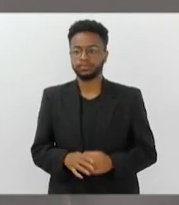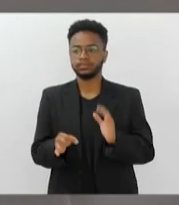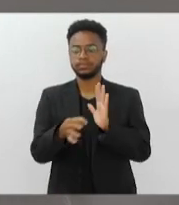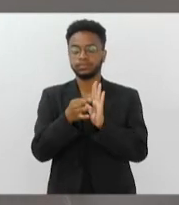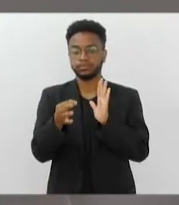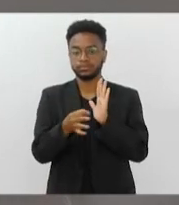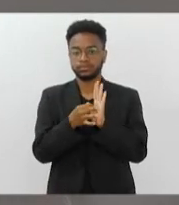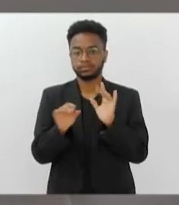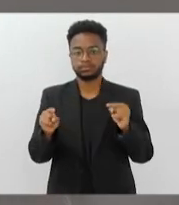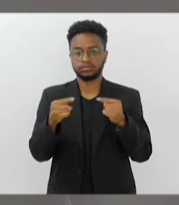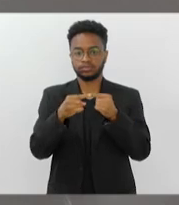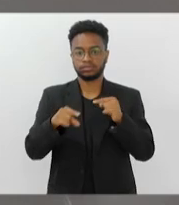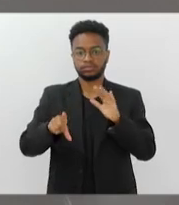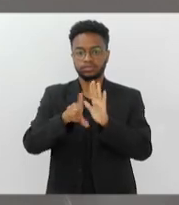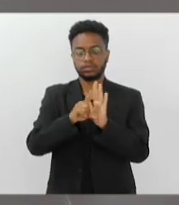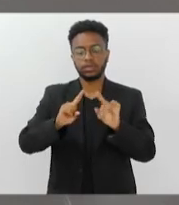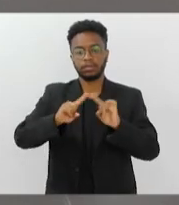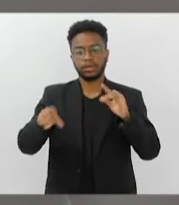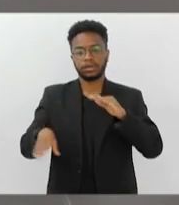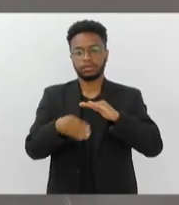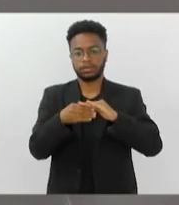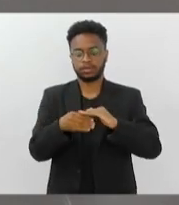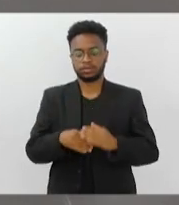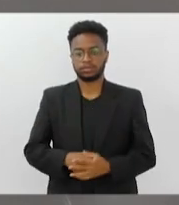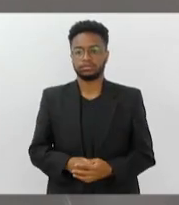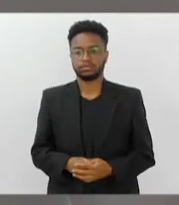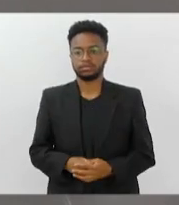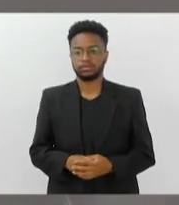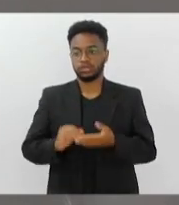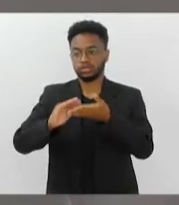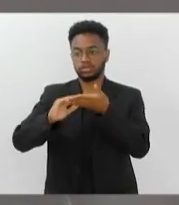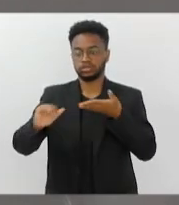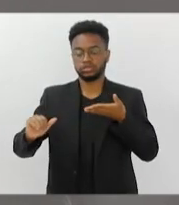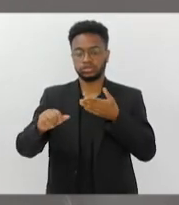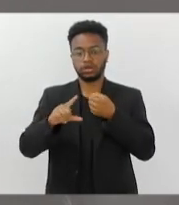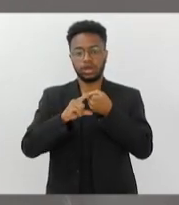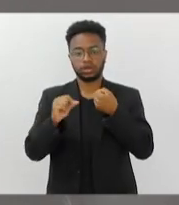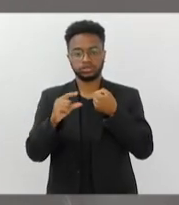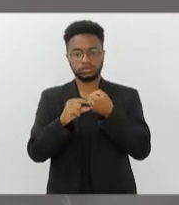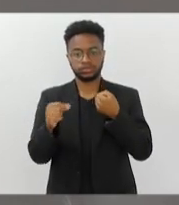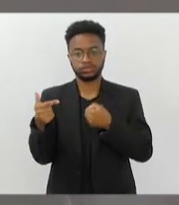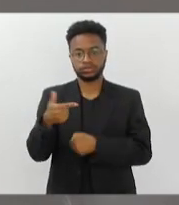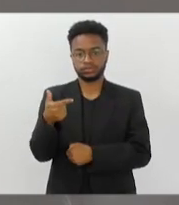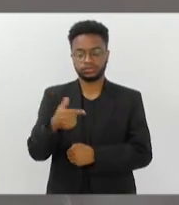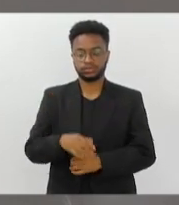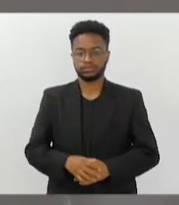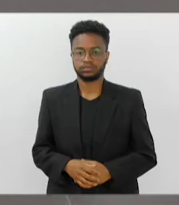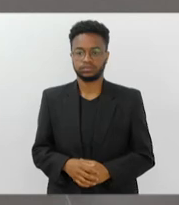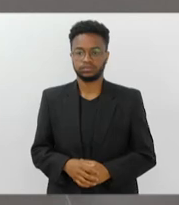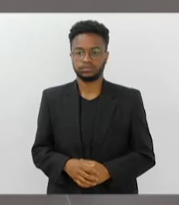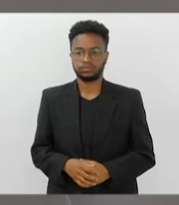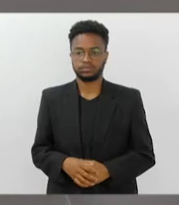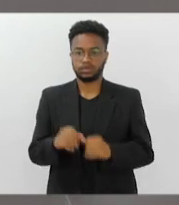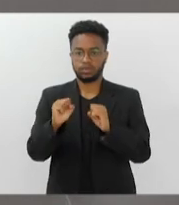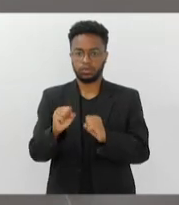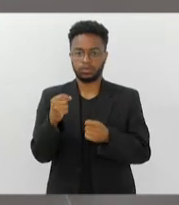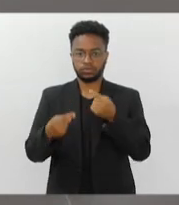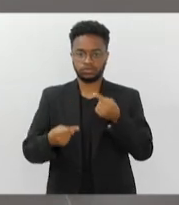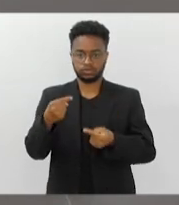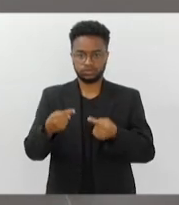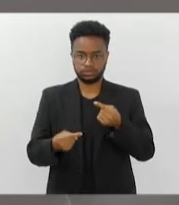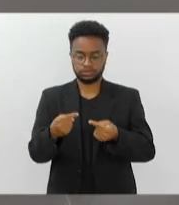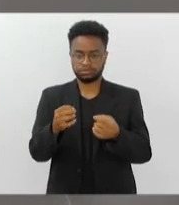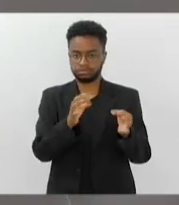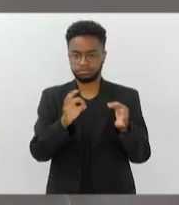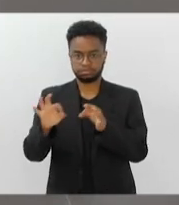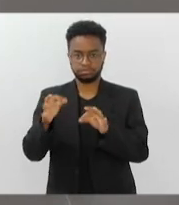parecer é legalidade com emenda, suprimindo o artigo 2º. Em discussão.